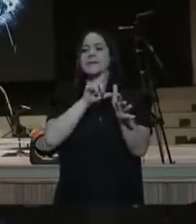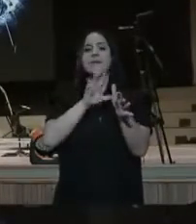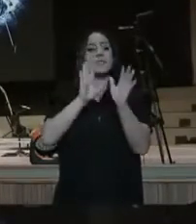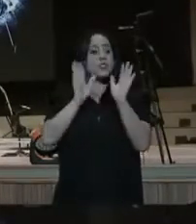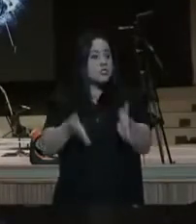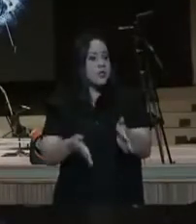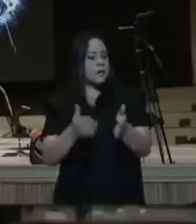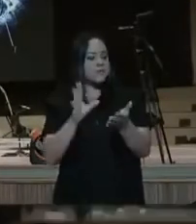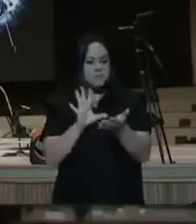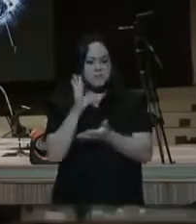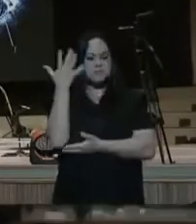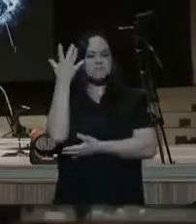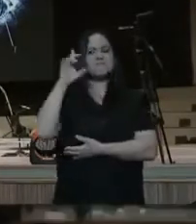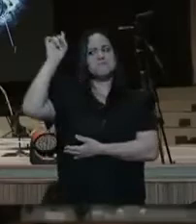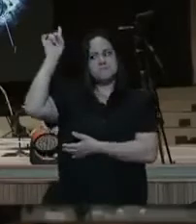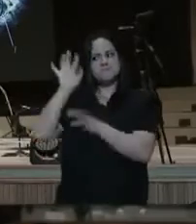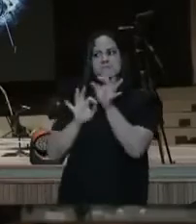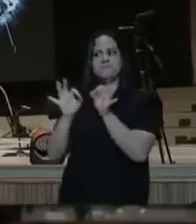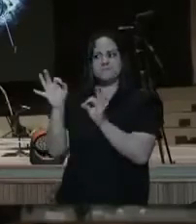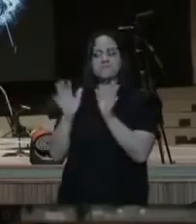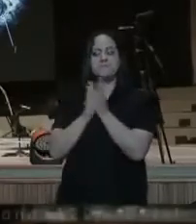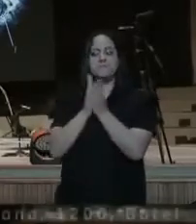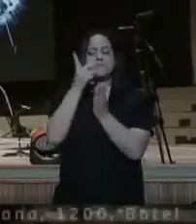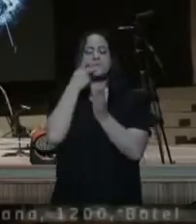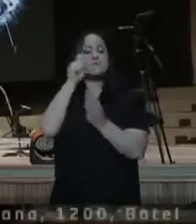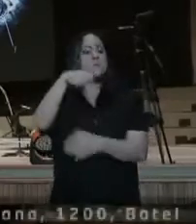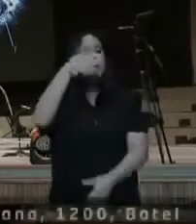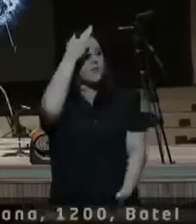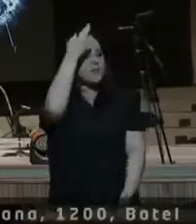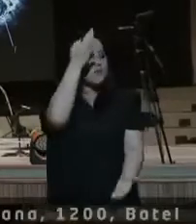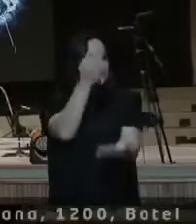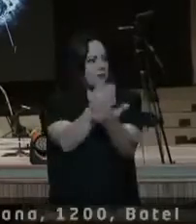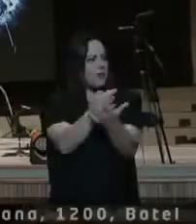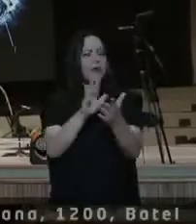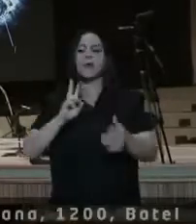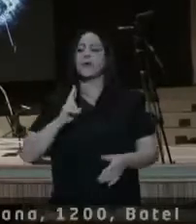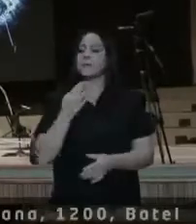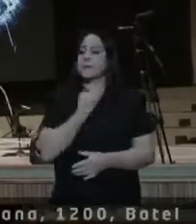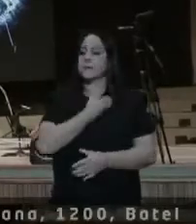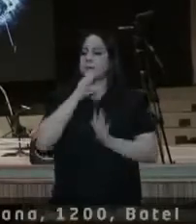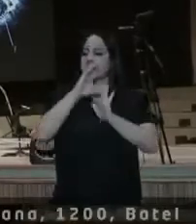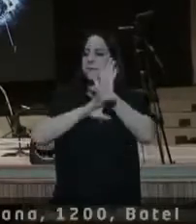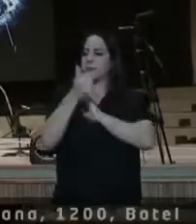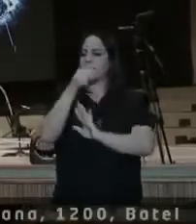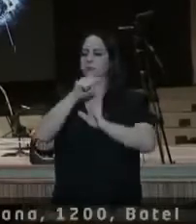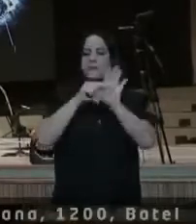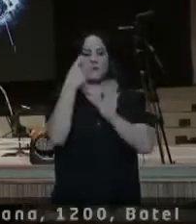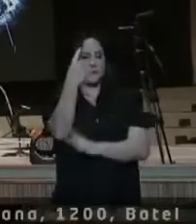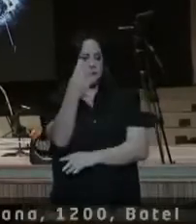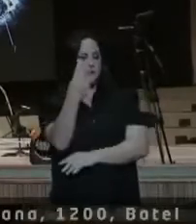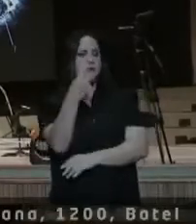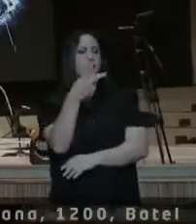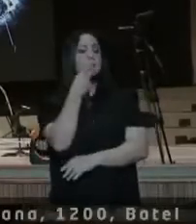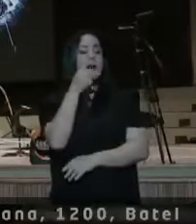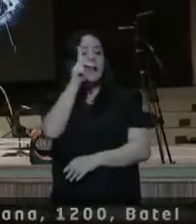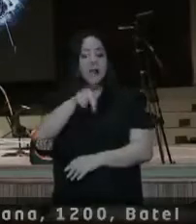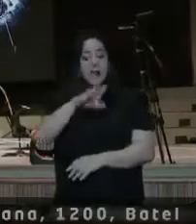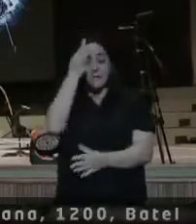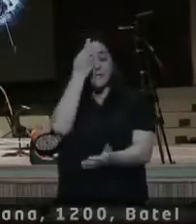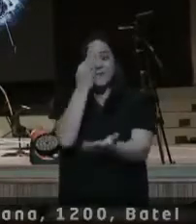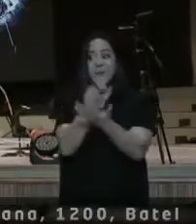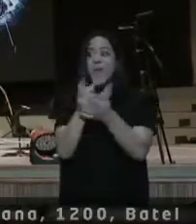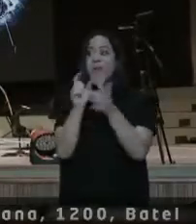acontecido o que a bíblia diz da fé não é hebreus capítulo 11 versículo que ela é a certeza